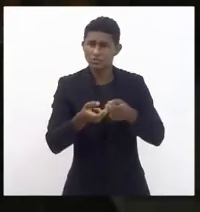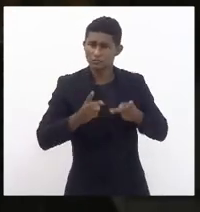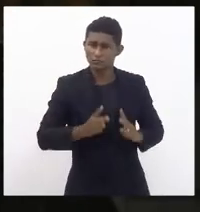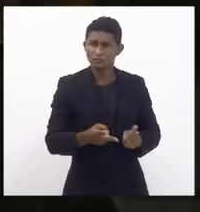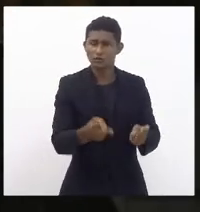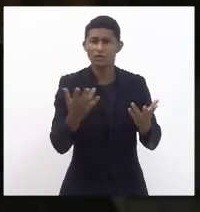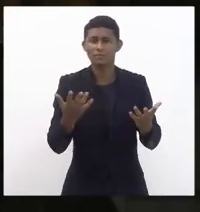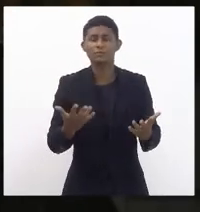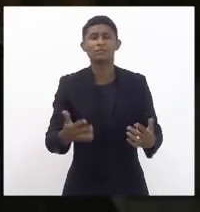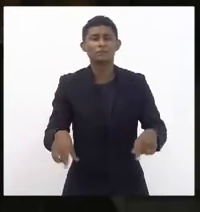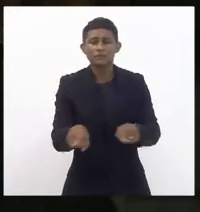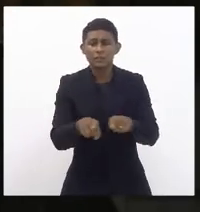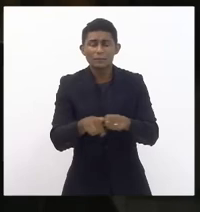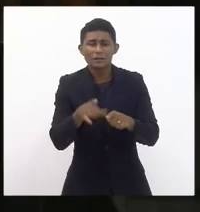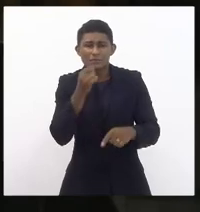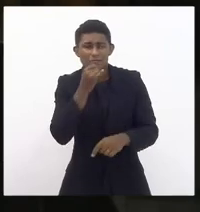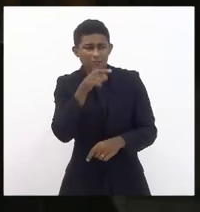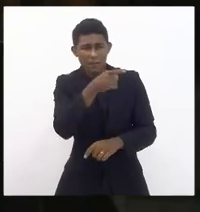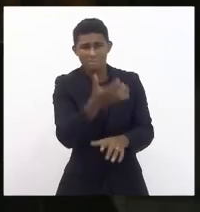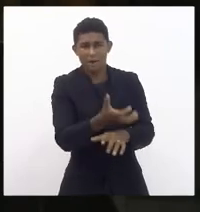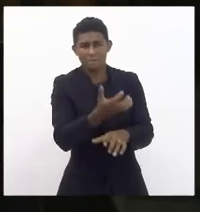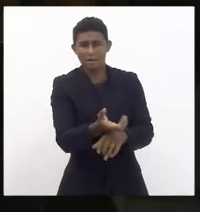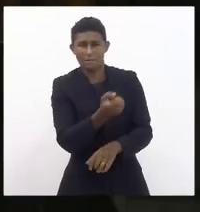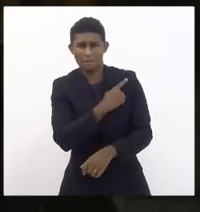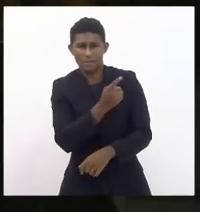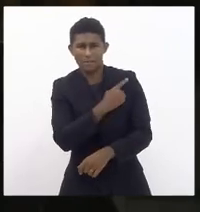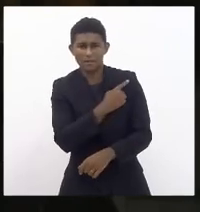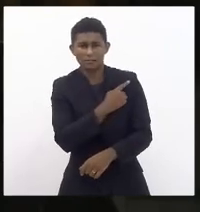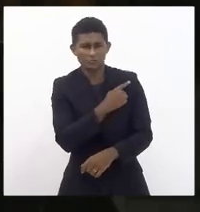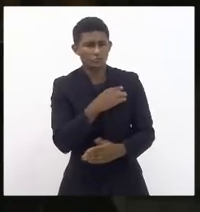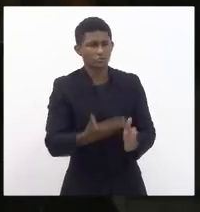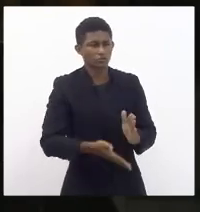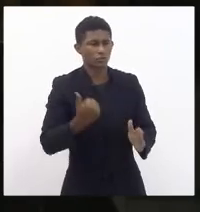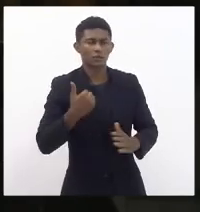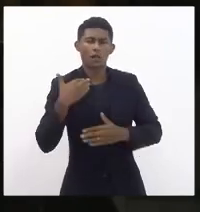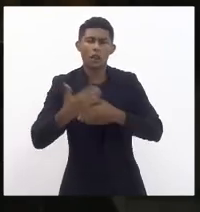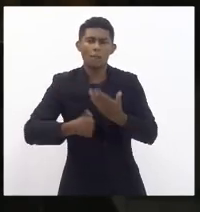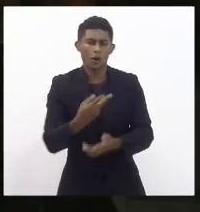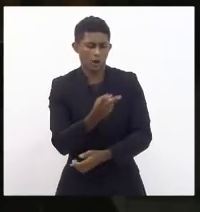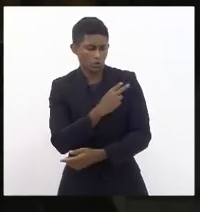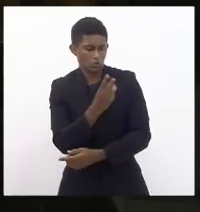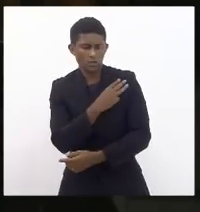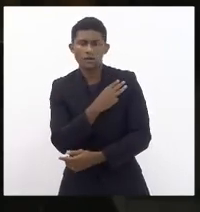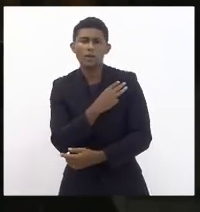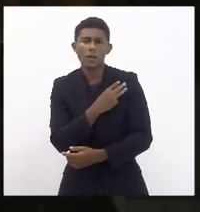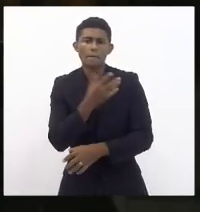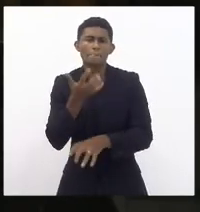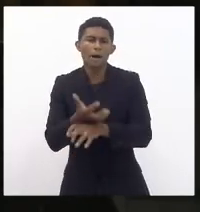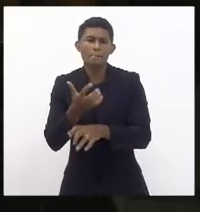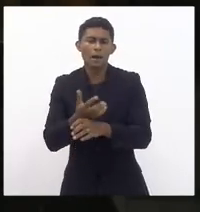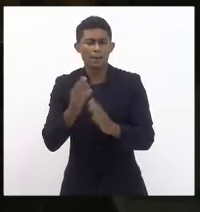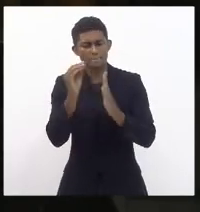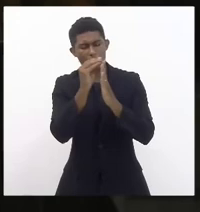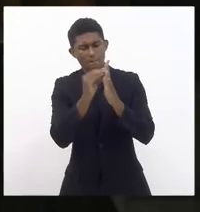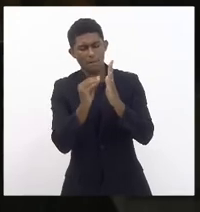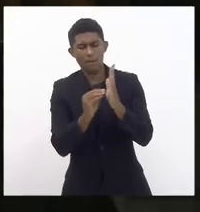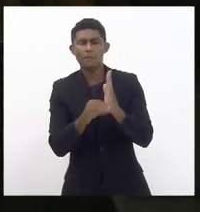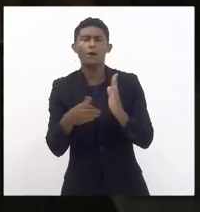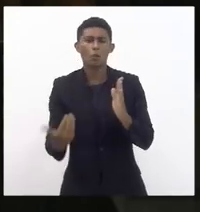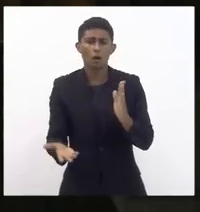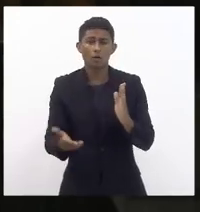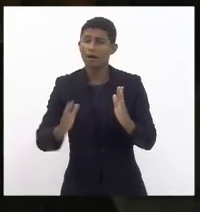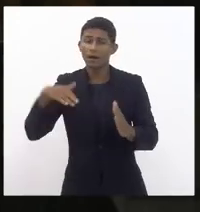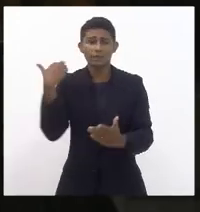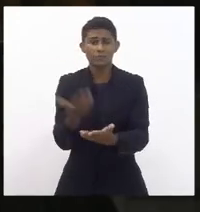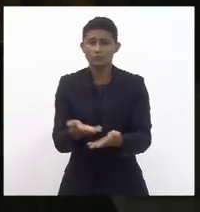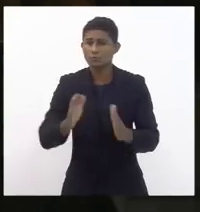do primeiro ano sem saber como é que vai ser o currículo dos outros anos e até hoje as escolas não sabem